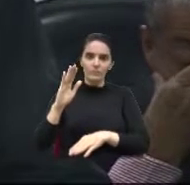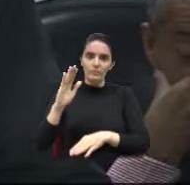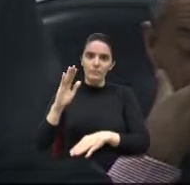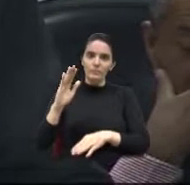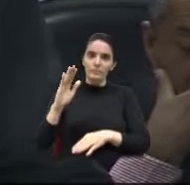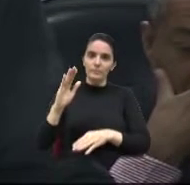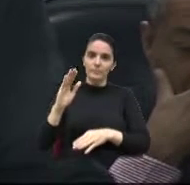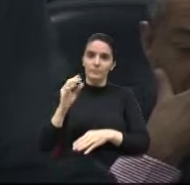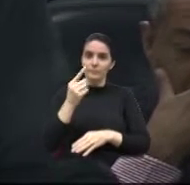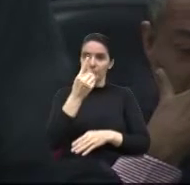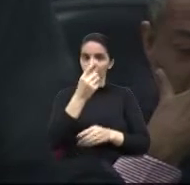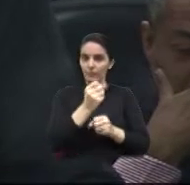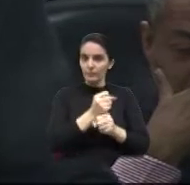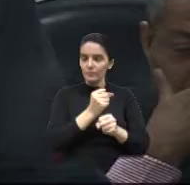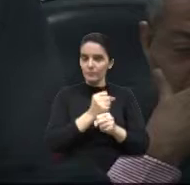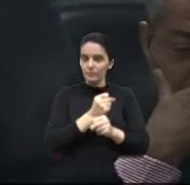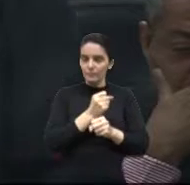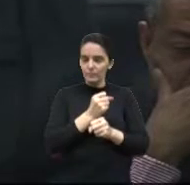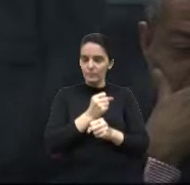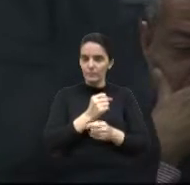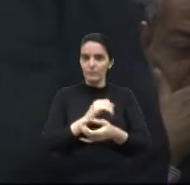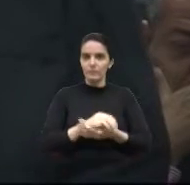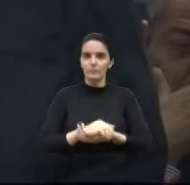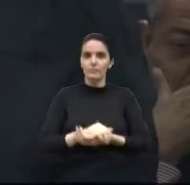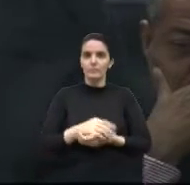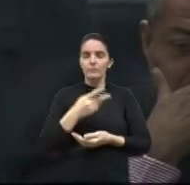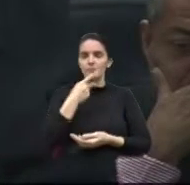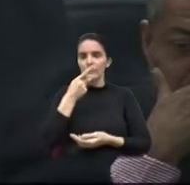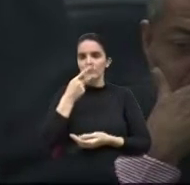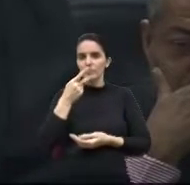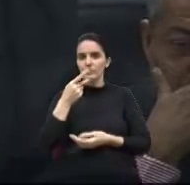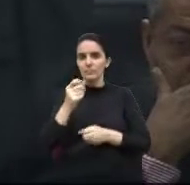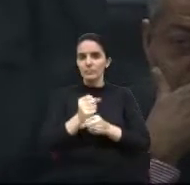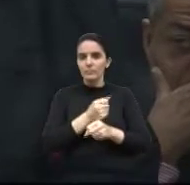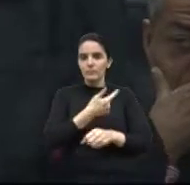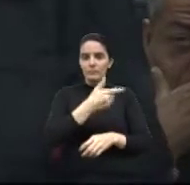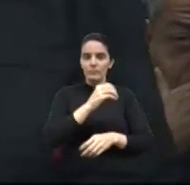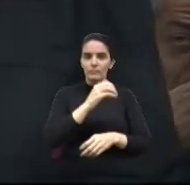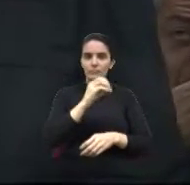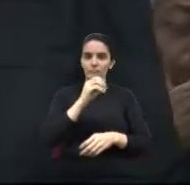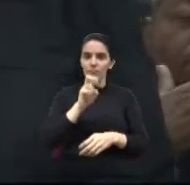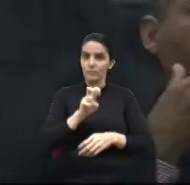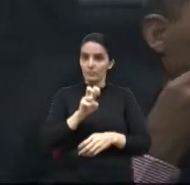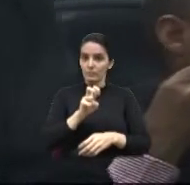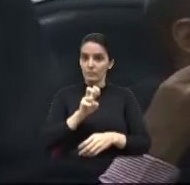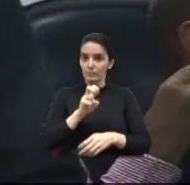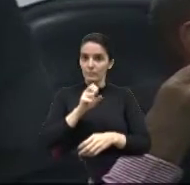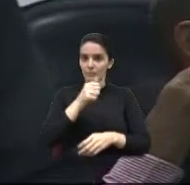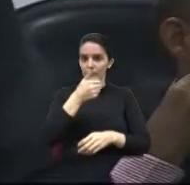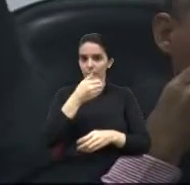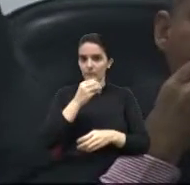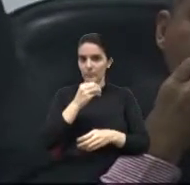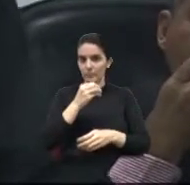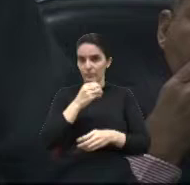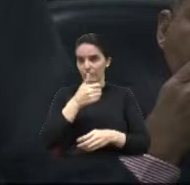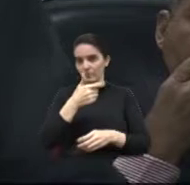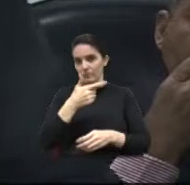ano, do que esses 2.047.000, nós estamos falando do ano de 2005, há pouco tempo atrás, 10, 12 anos atrás